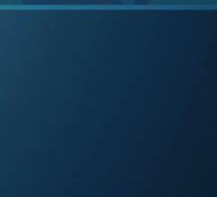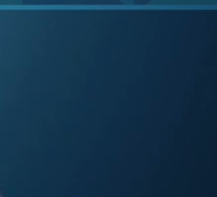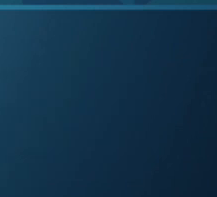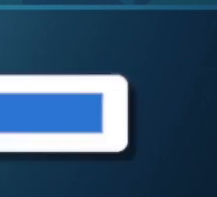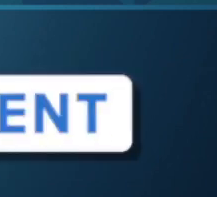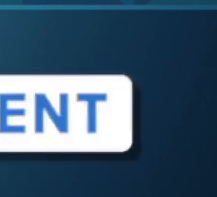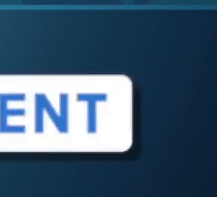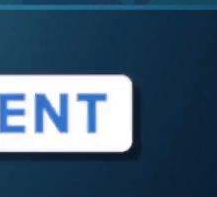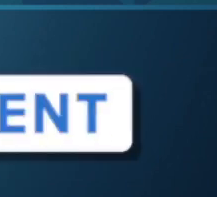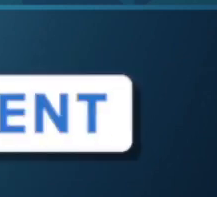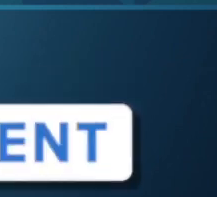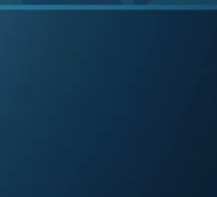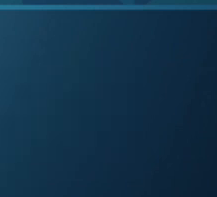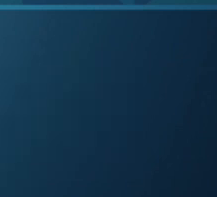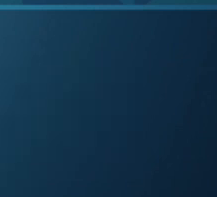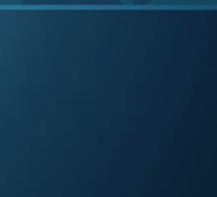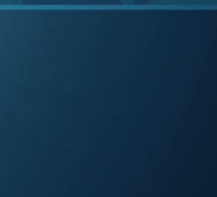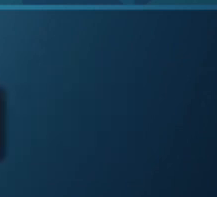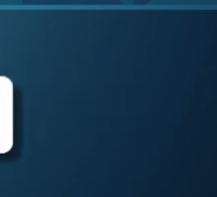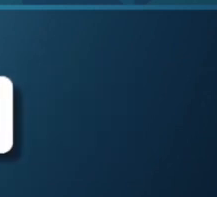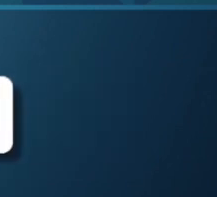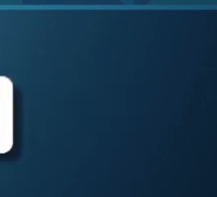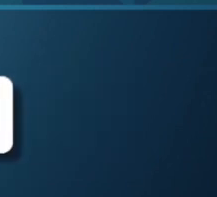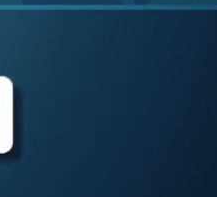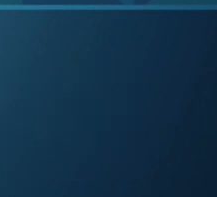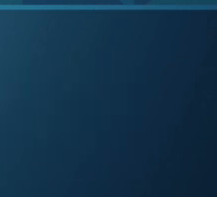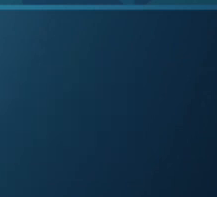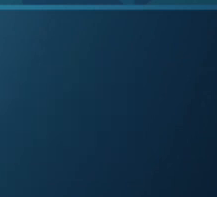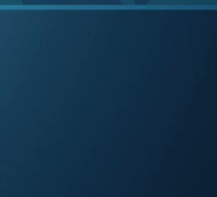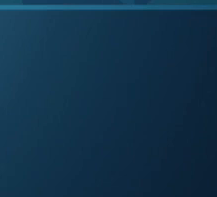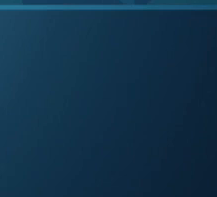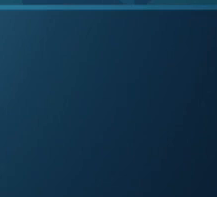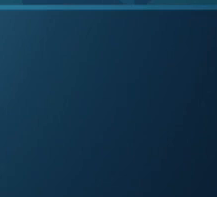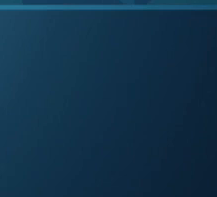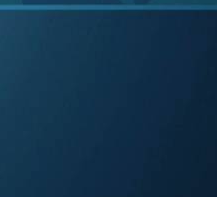notificação. Fo comentário no fahetutan ba media social siraseluk.